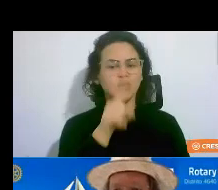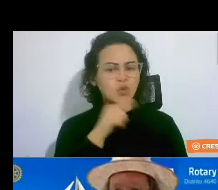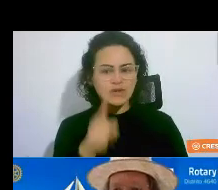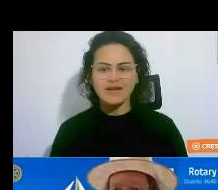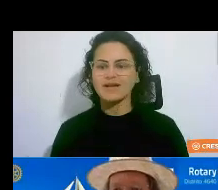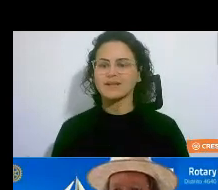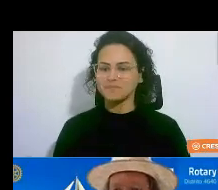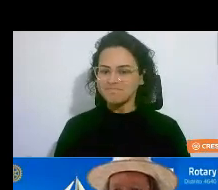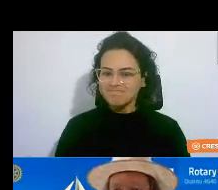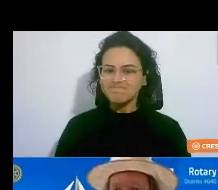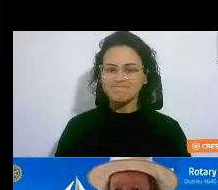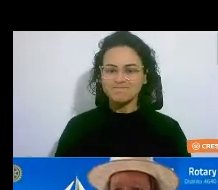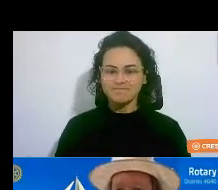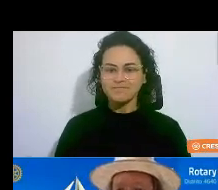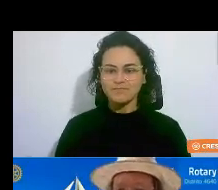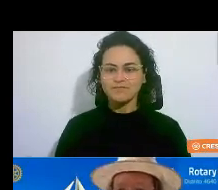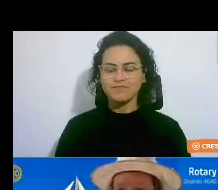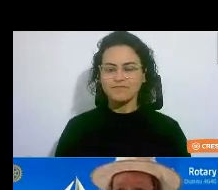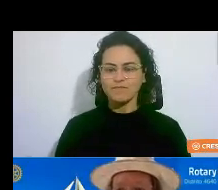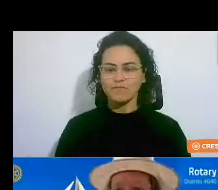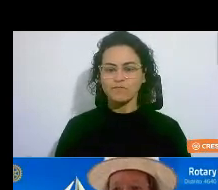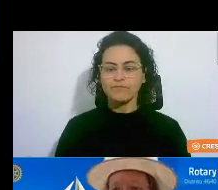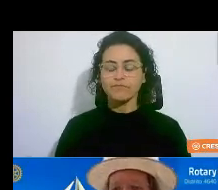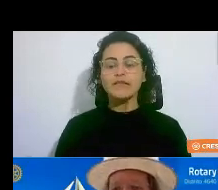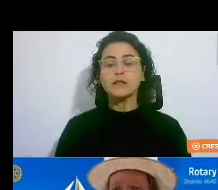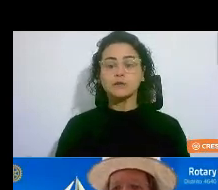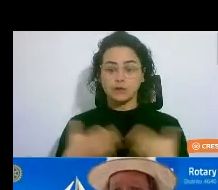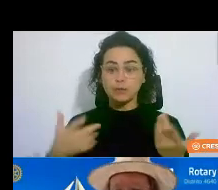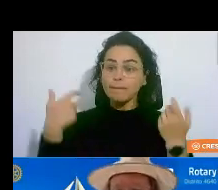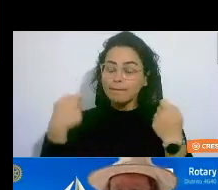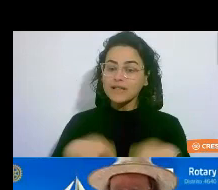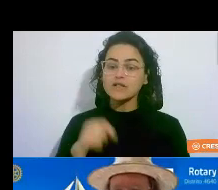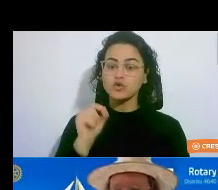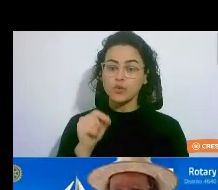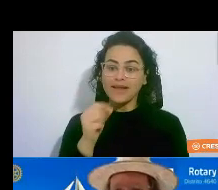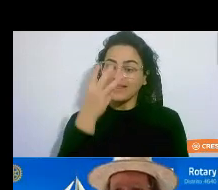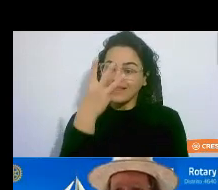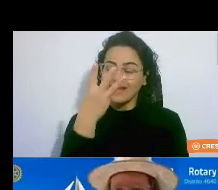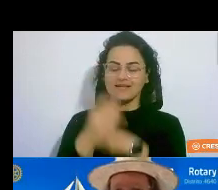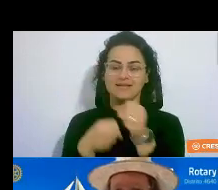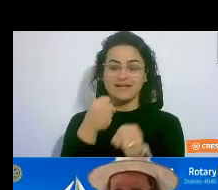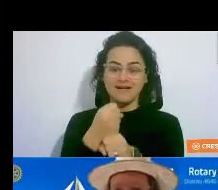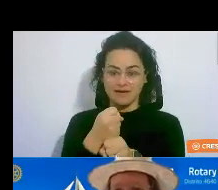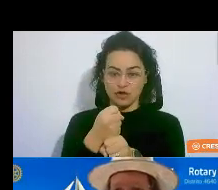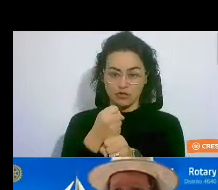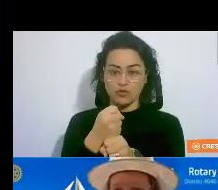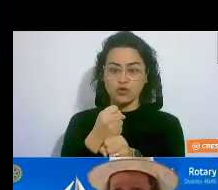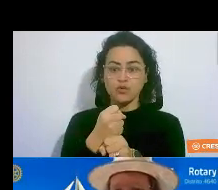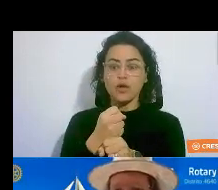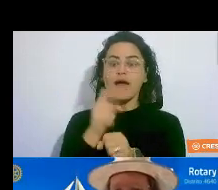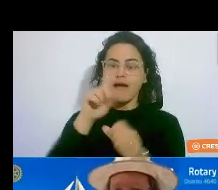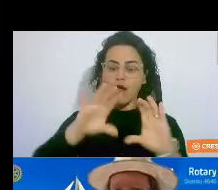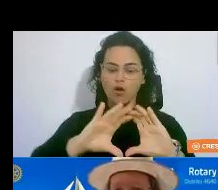de Fundação Rotária dos clubes. Então, se nós conseguirmos manter, no mínimo, 3 anos a comissão, a cada